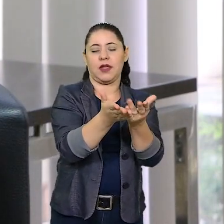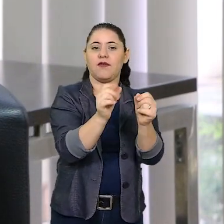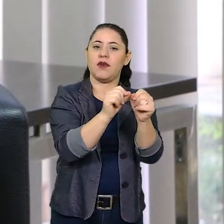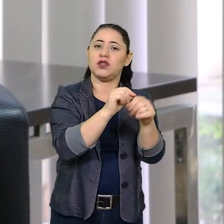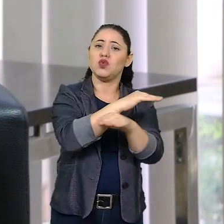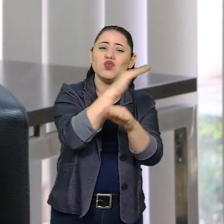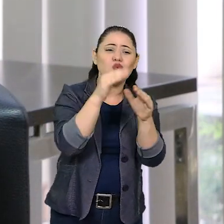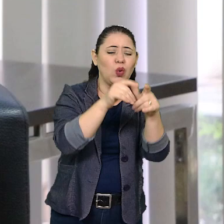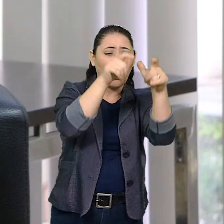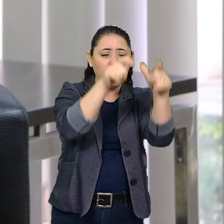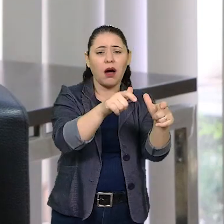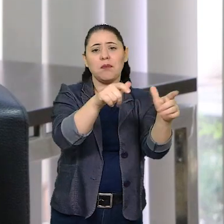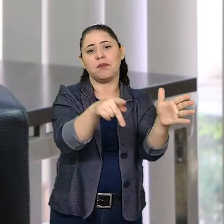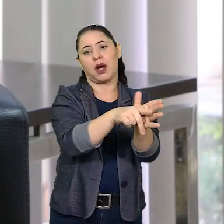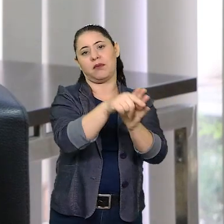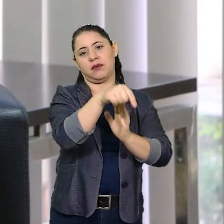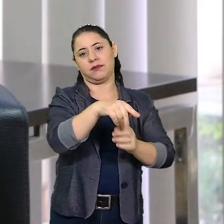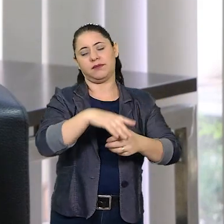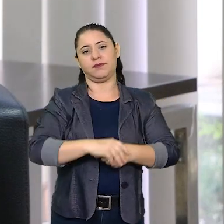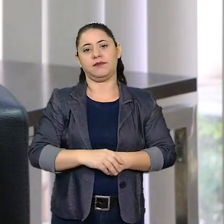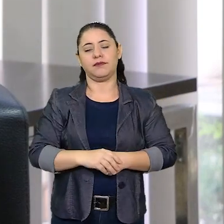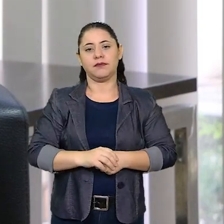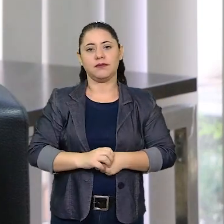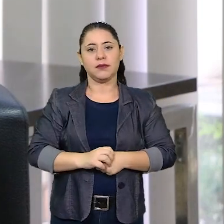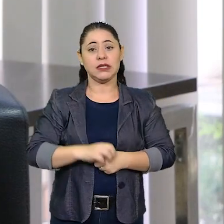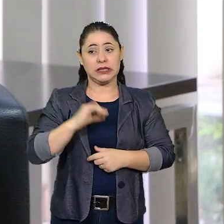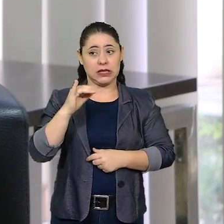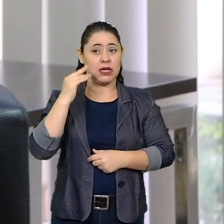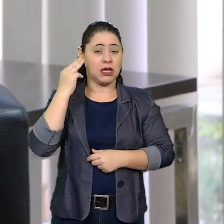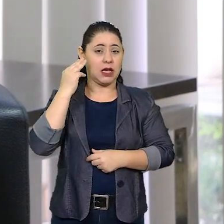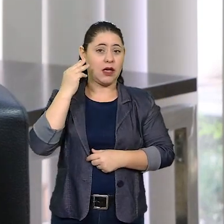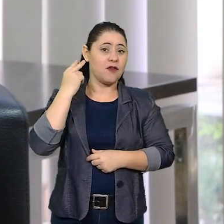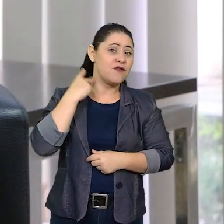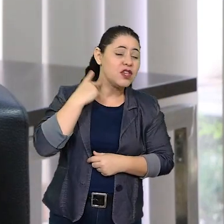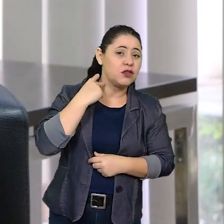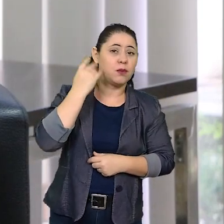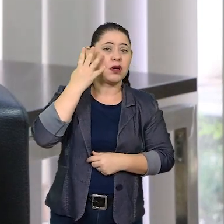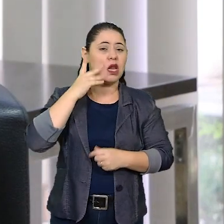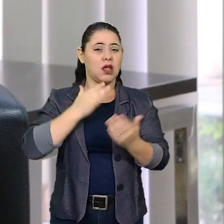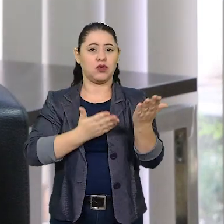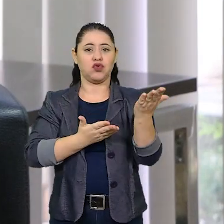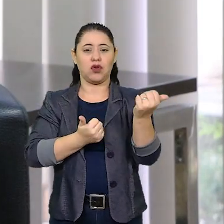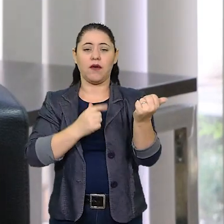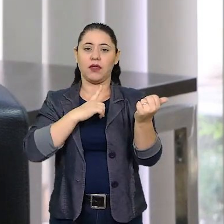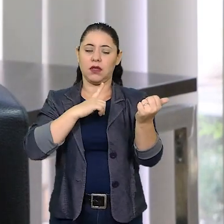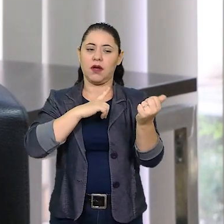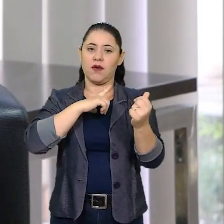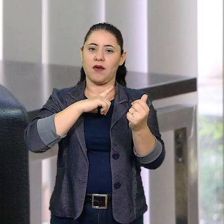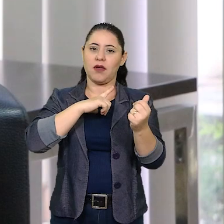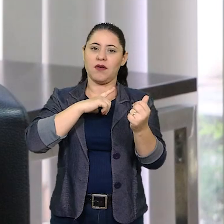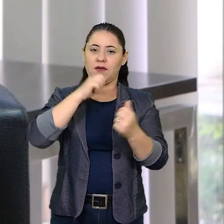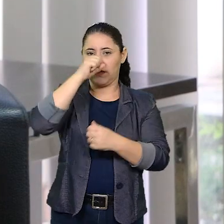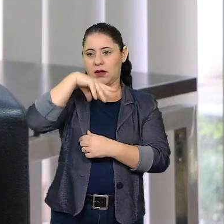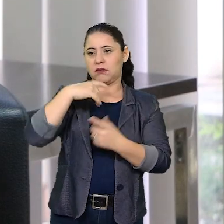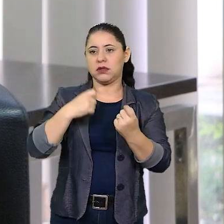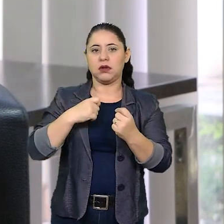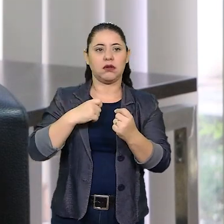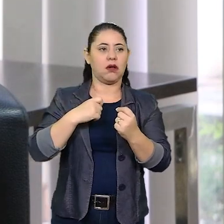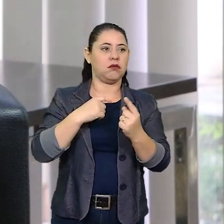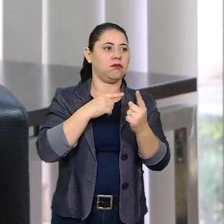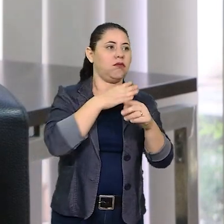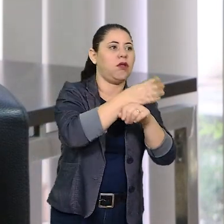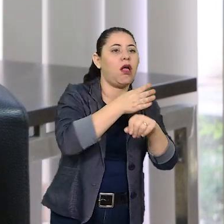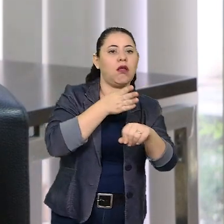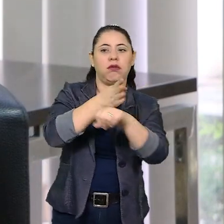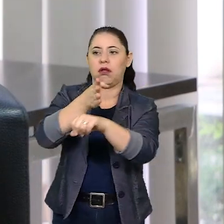a vítima, no caso, criança ou adolescente vítima de uma violência, não precise